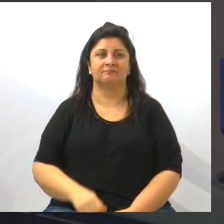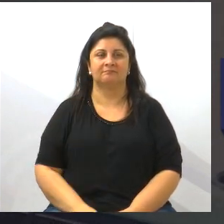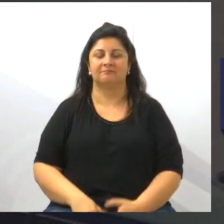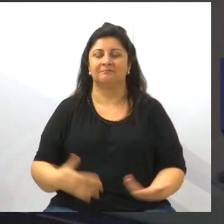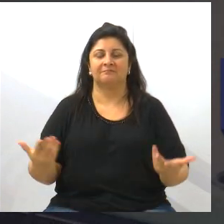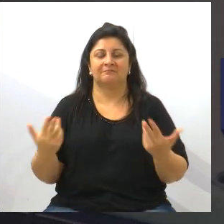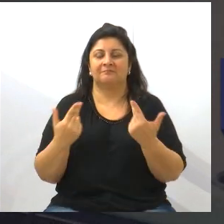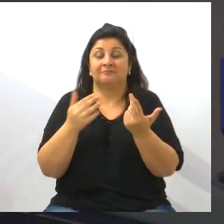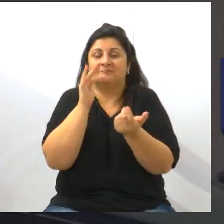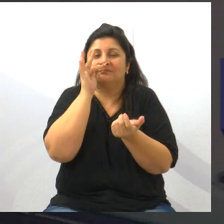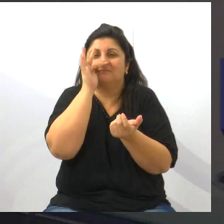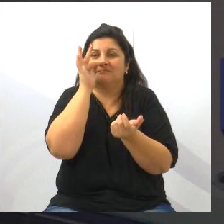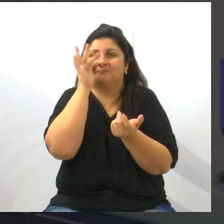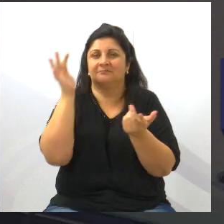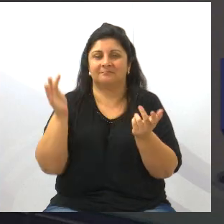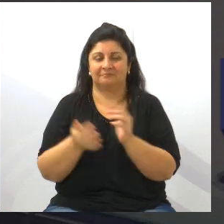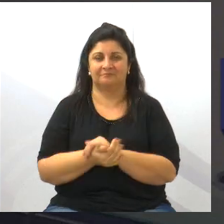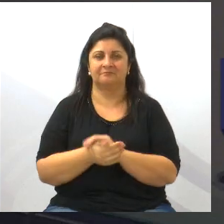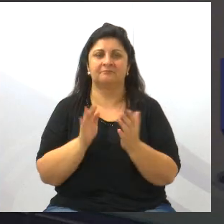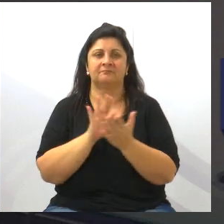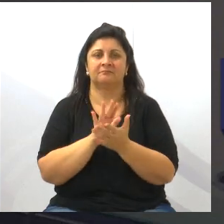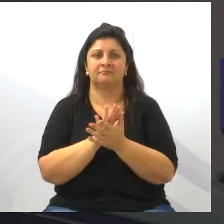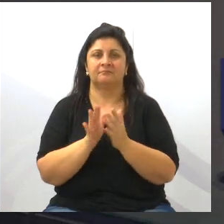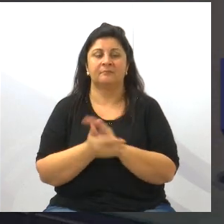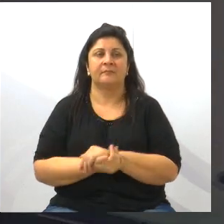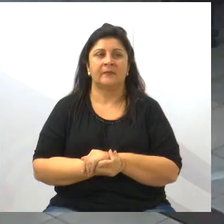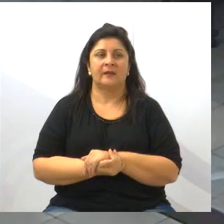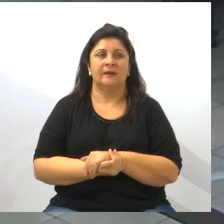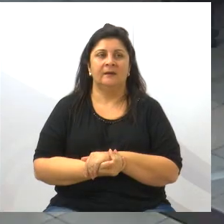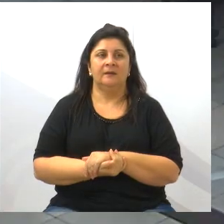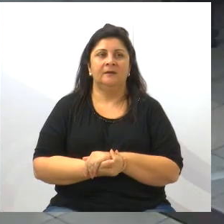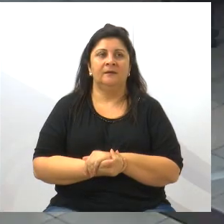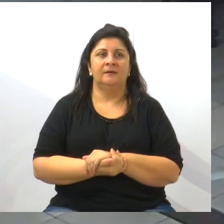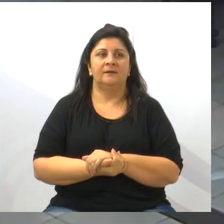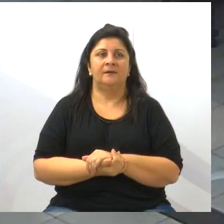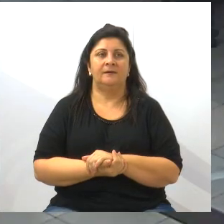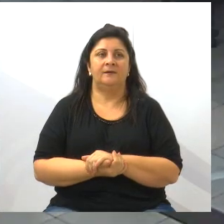florindo o Rio Comprido. Parabéns.